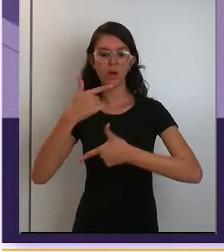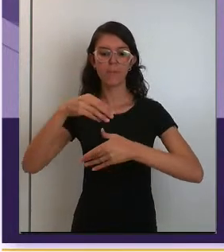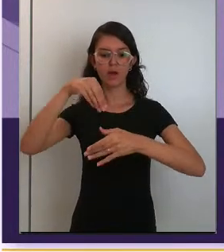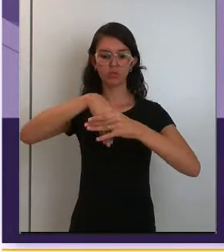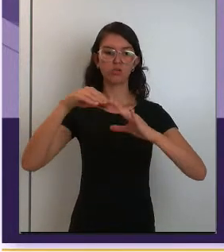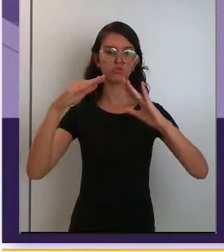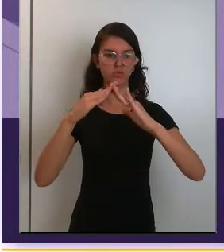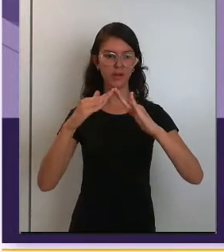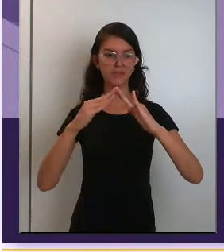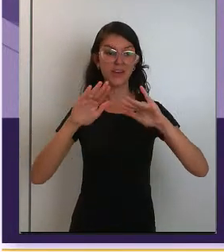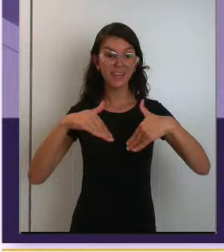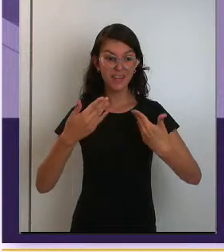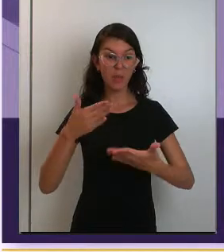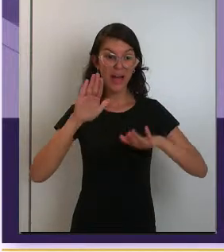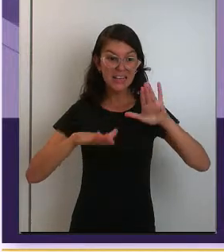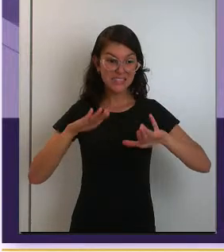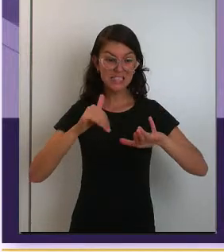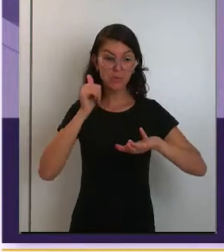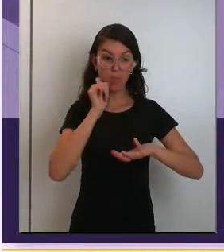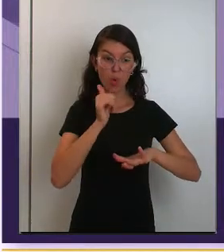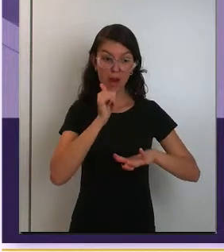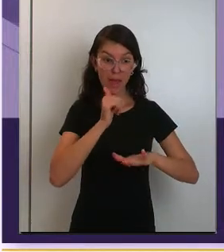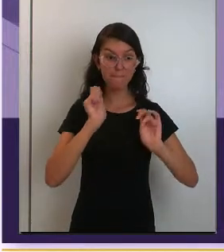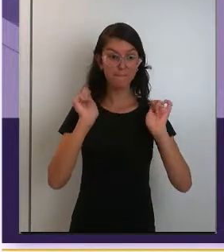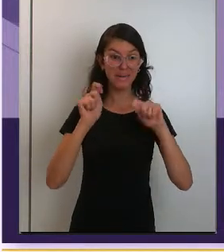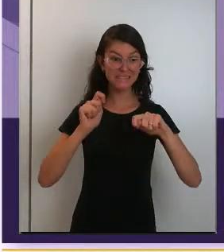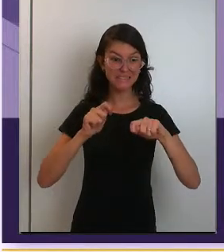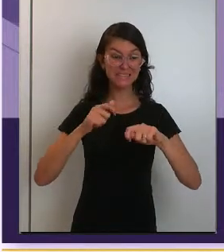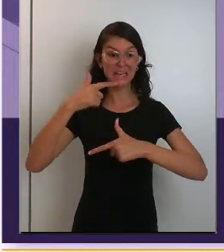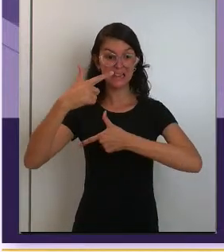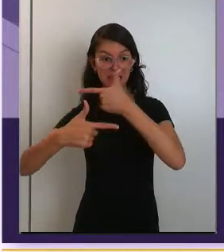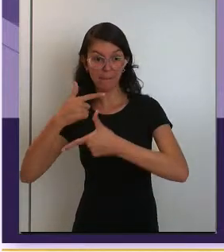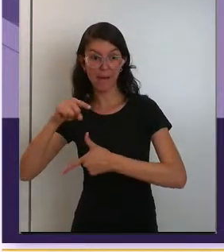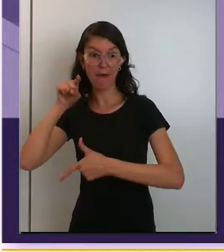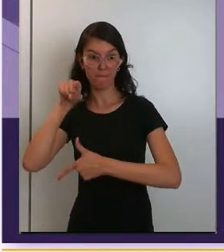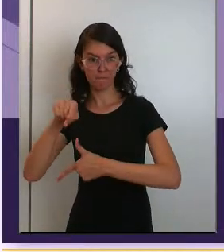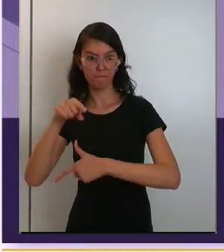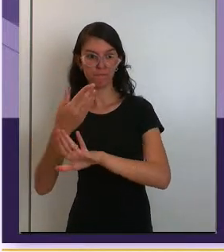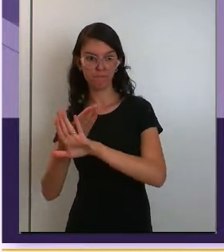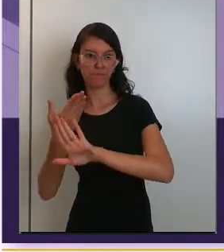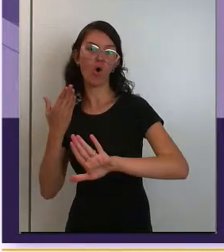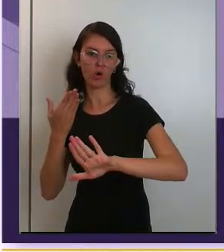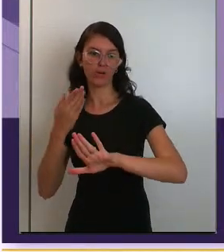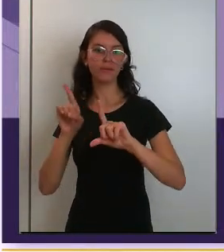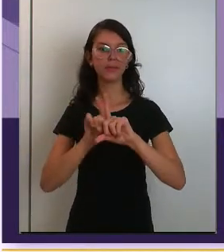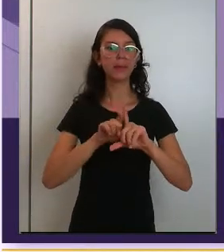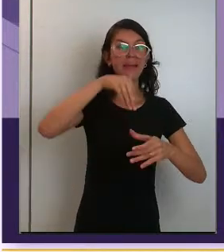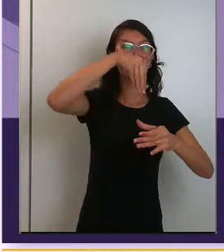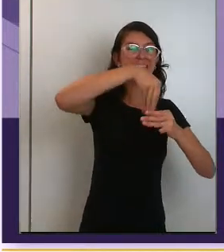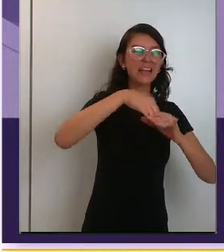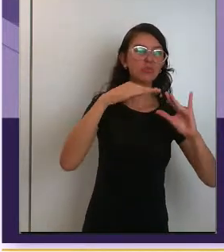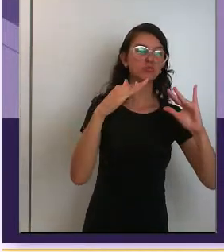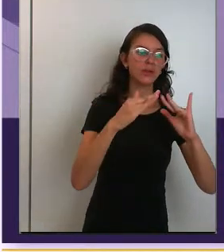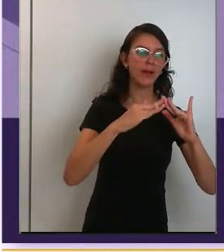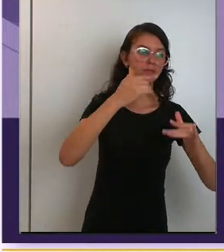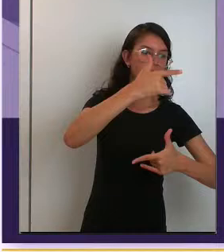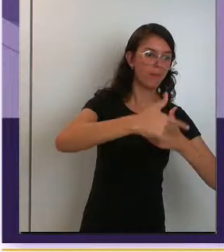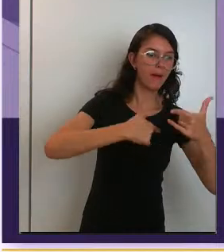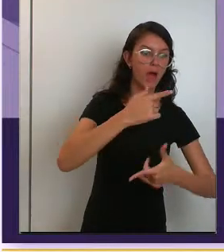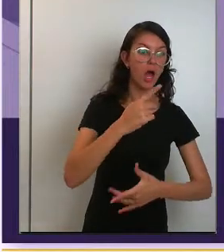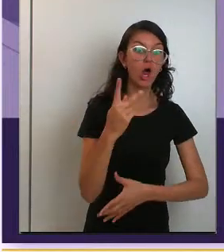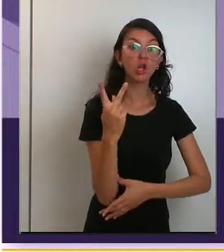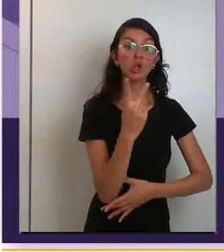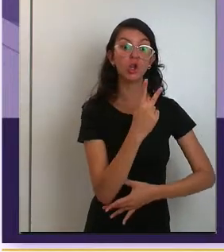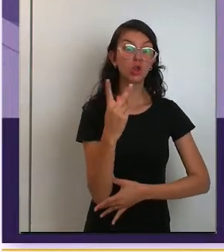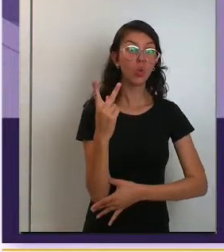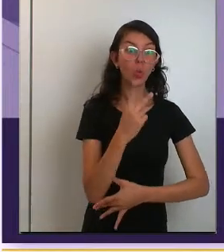dupla jornada da mulher. O que, que isso significa? Agora, nós mulheres temos que trabalhar dentro e fora de casa. Algumas